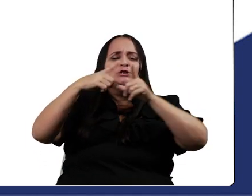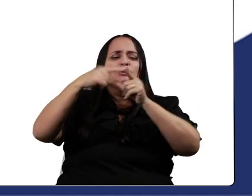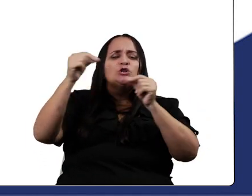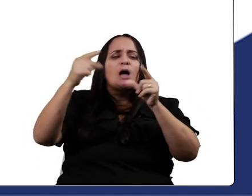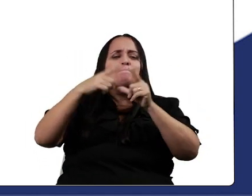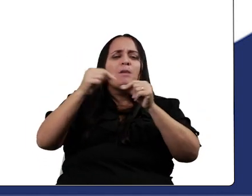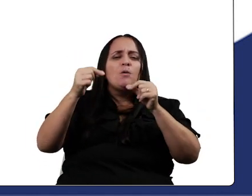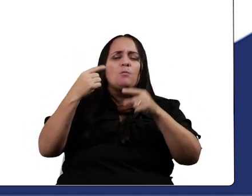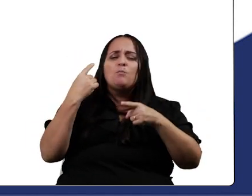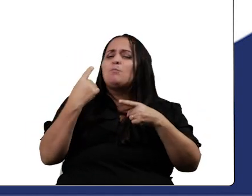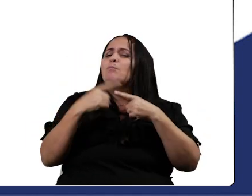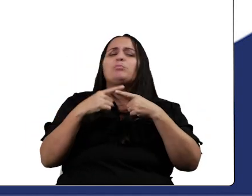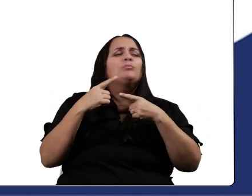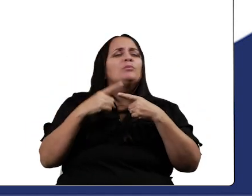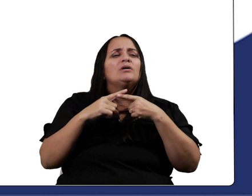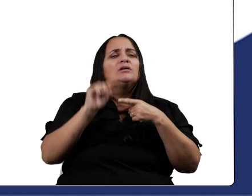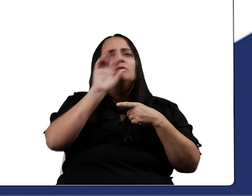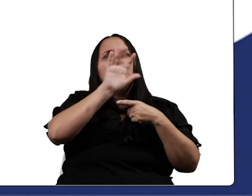será?